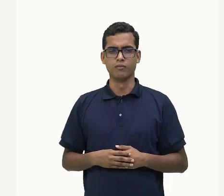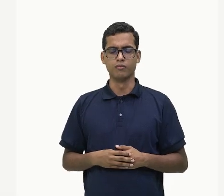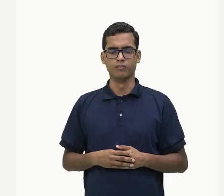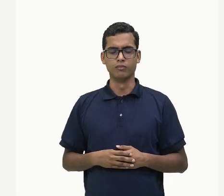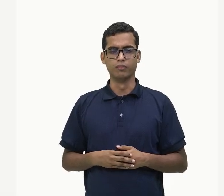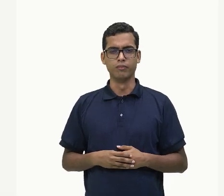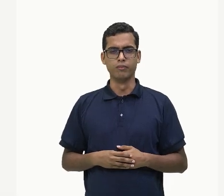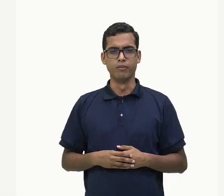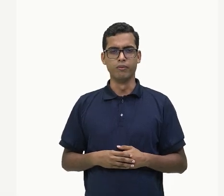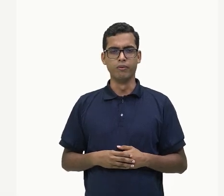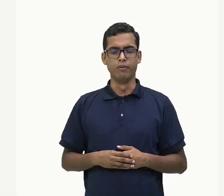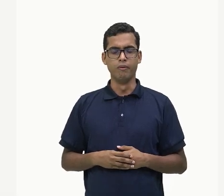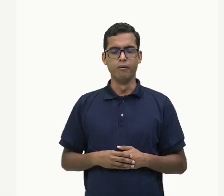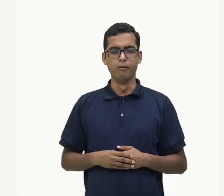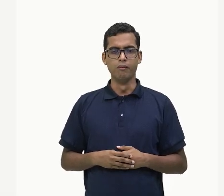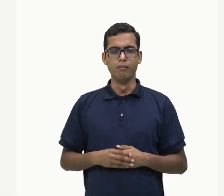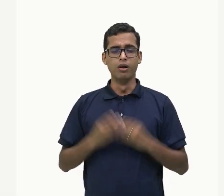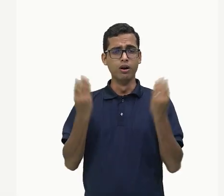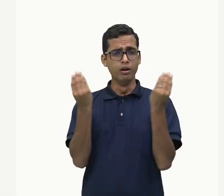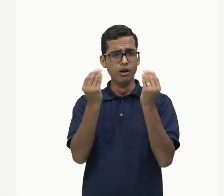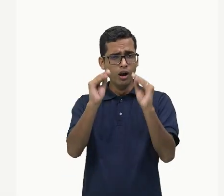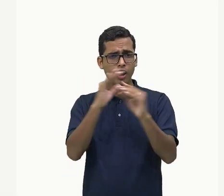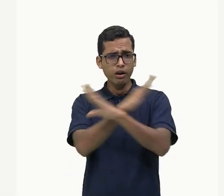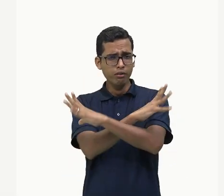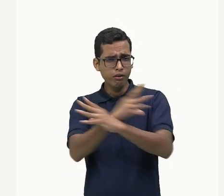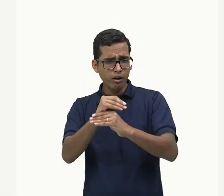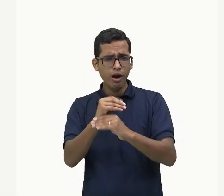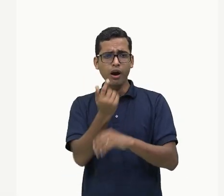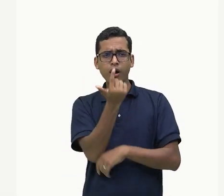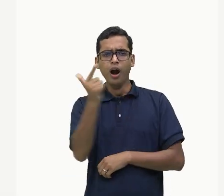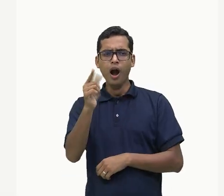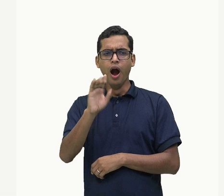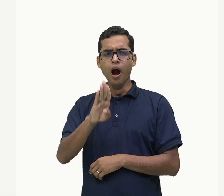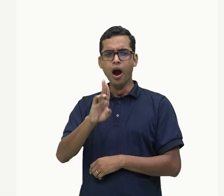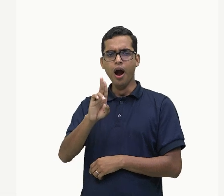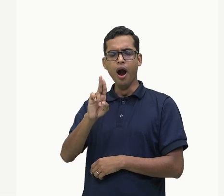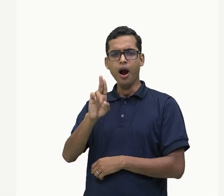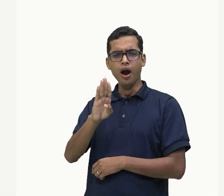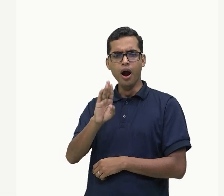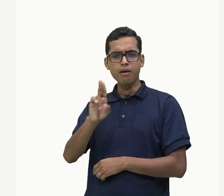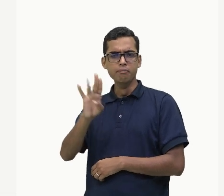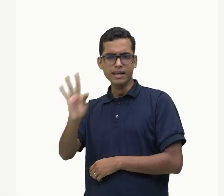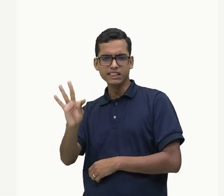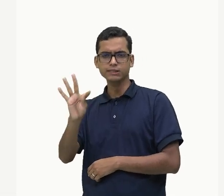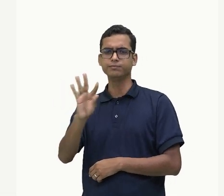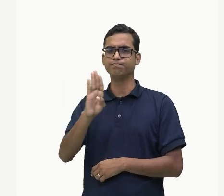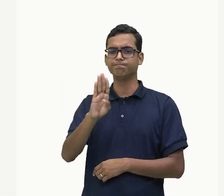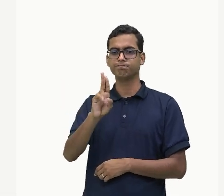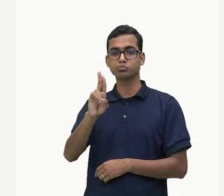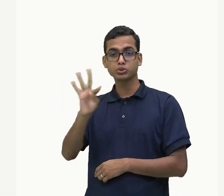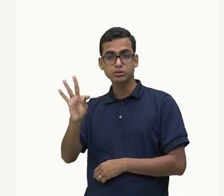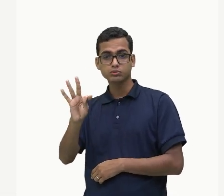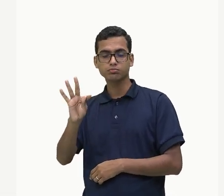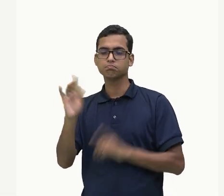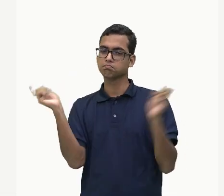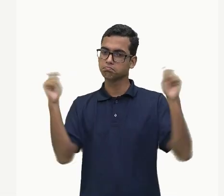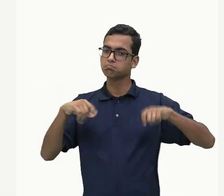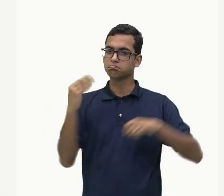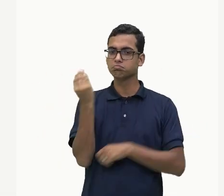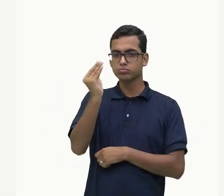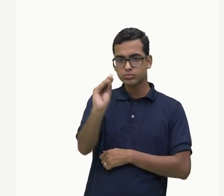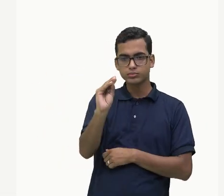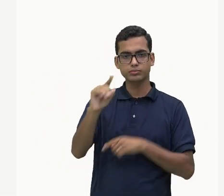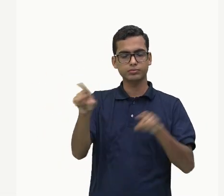também uma conjunção adversativa, tá? O but entraria aqui perfeitamente, haja visto que eu já tenho